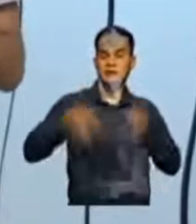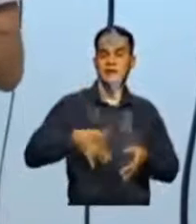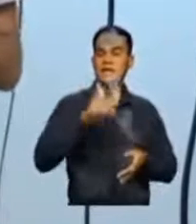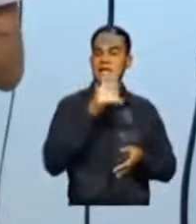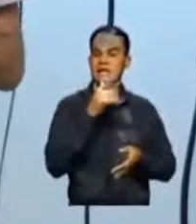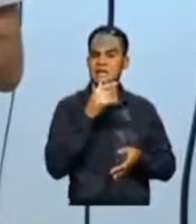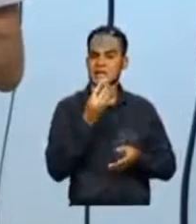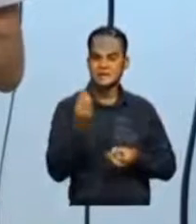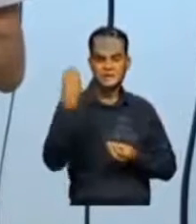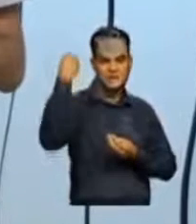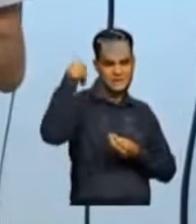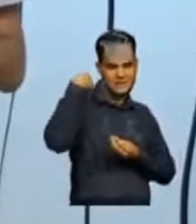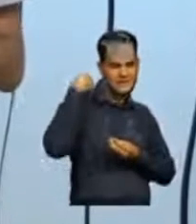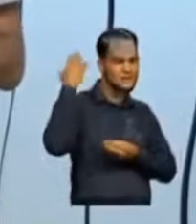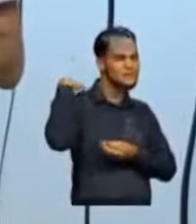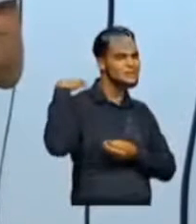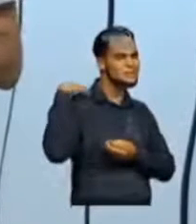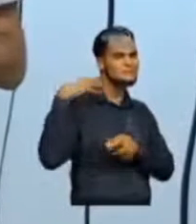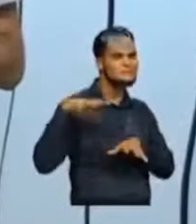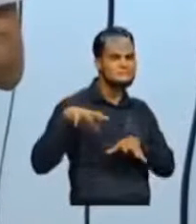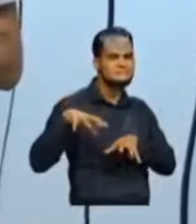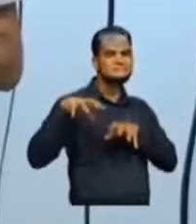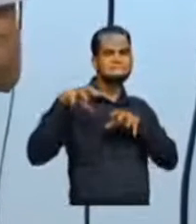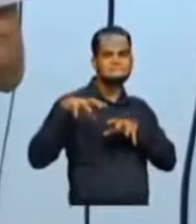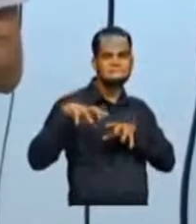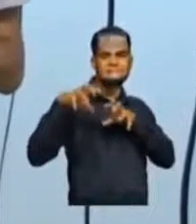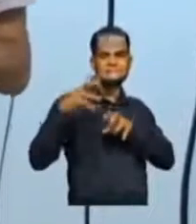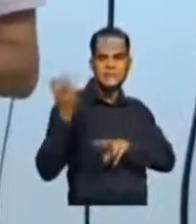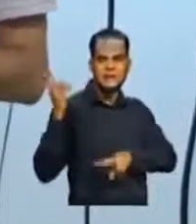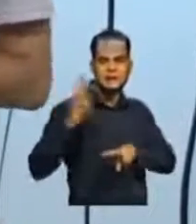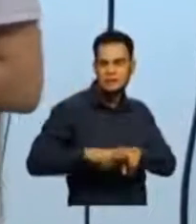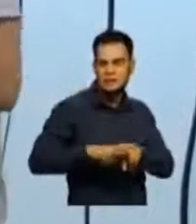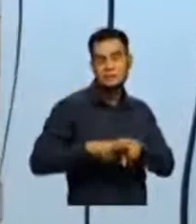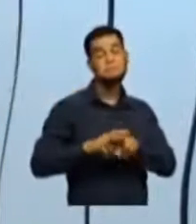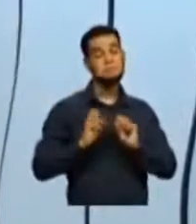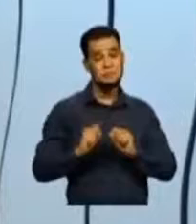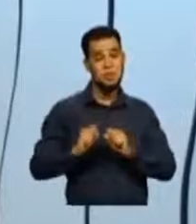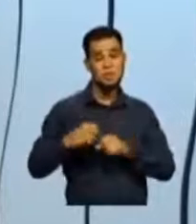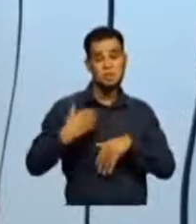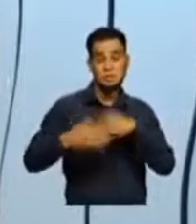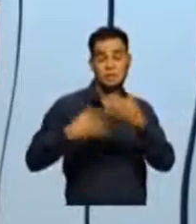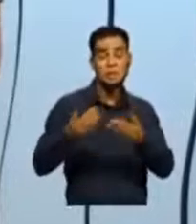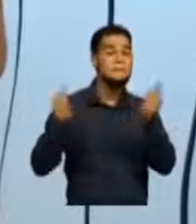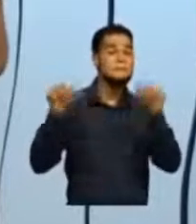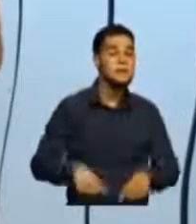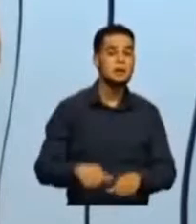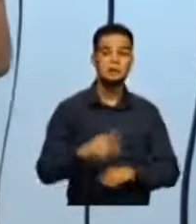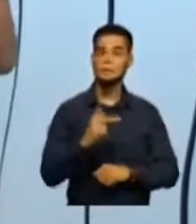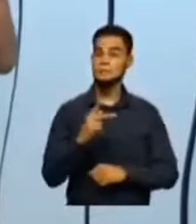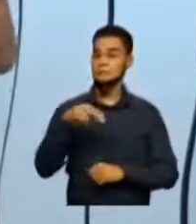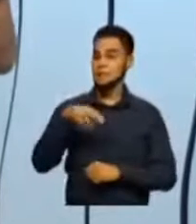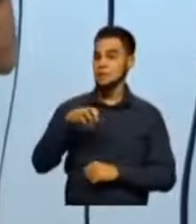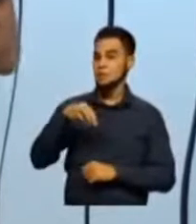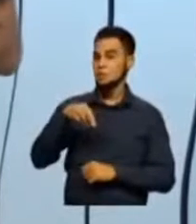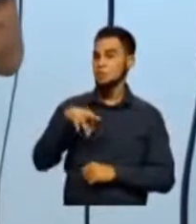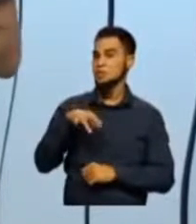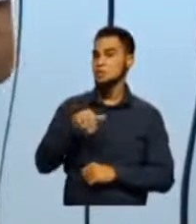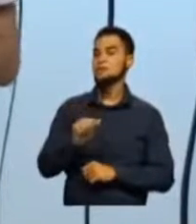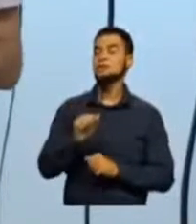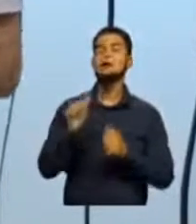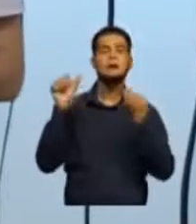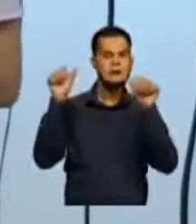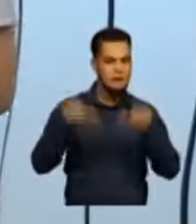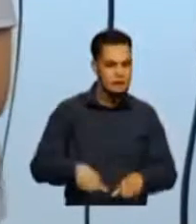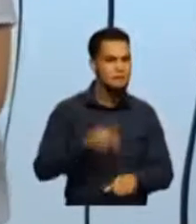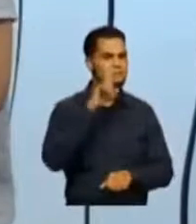os alvéolos pulmonares, daí então que pode até evoluir por uma pneumonia. E numa fase mais avançada